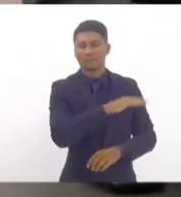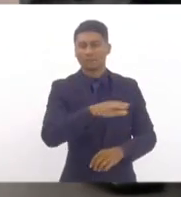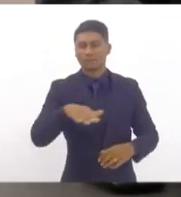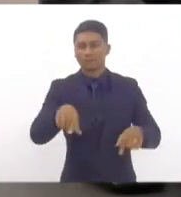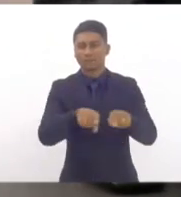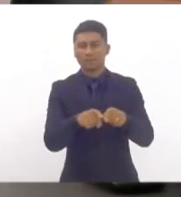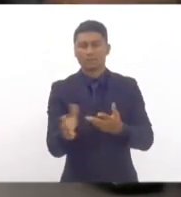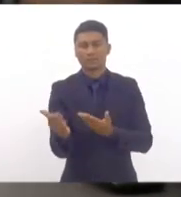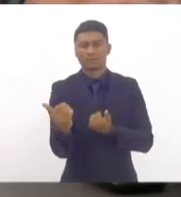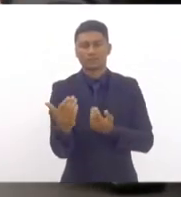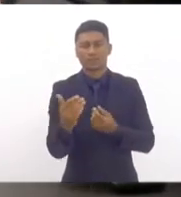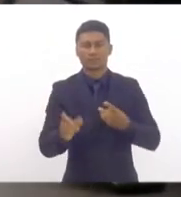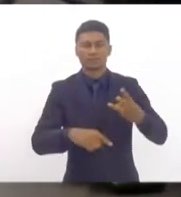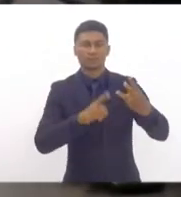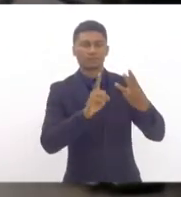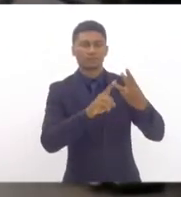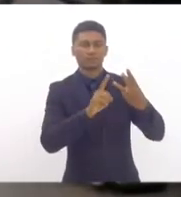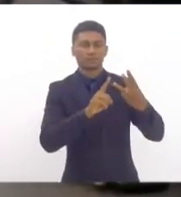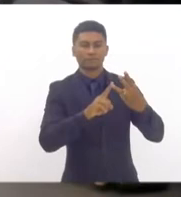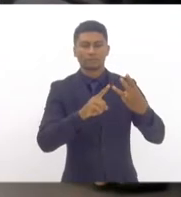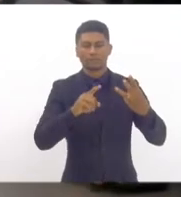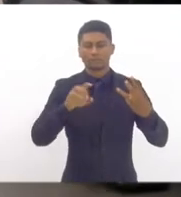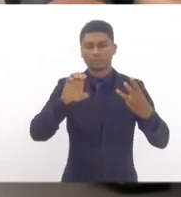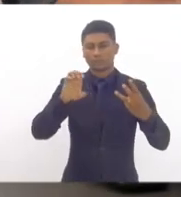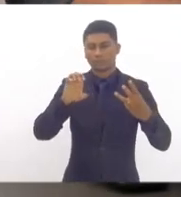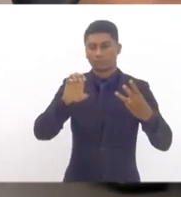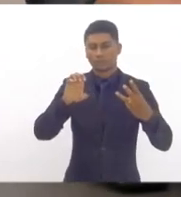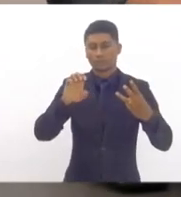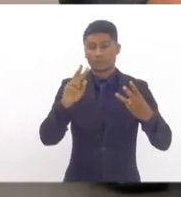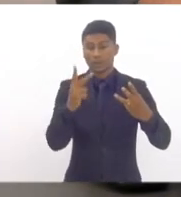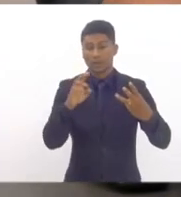E nosso terceiro voto vai para a Helene Maria Vieira,